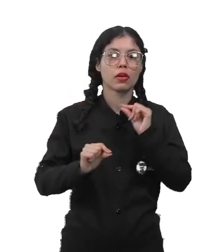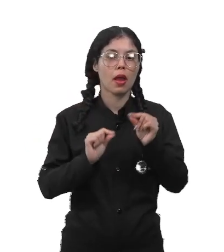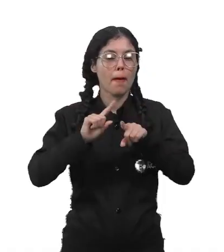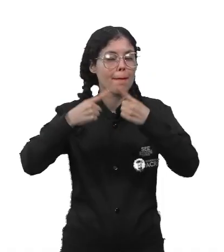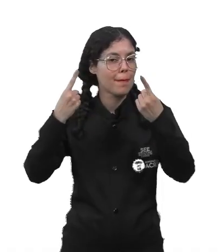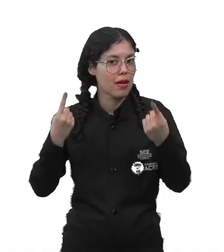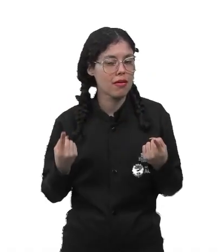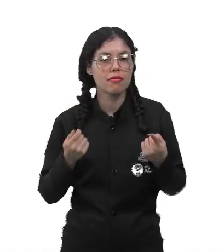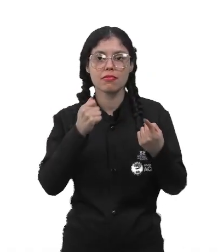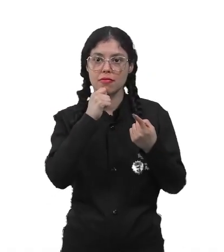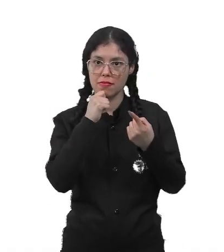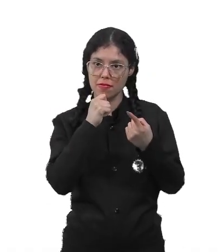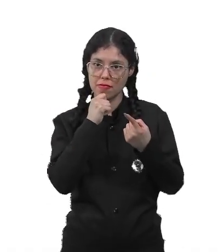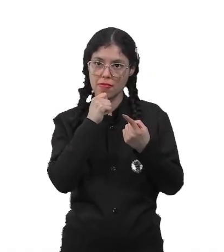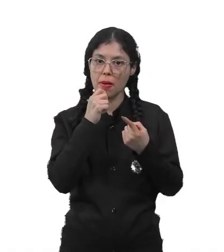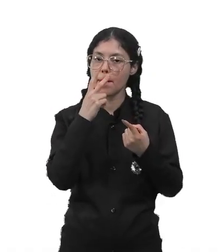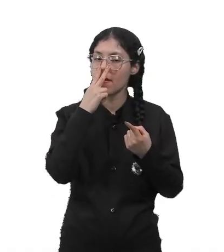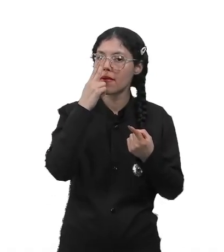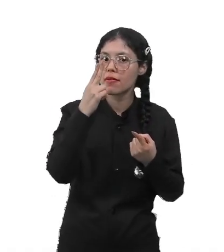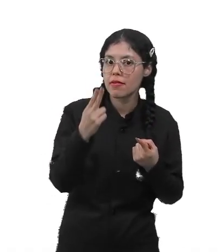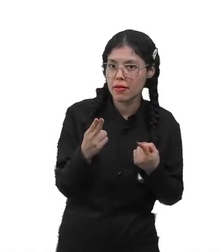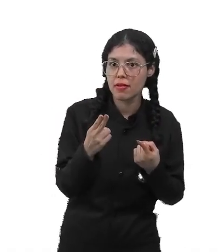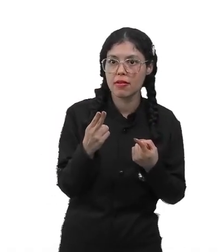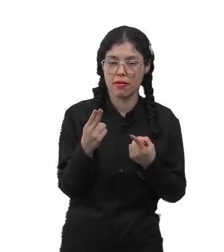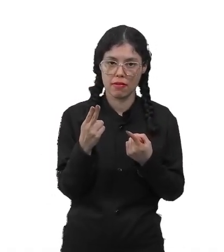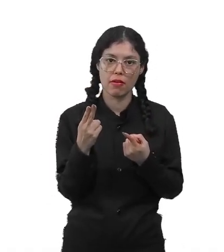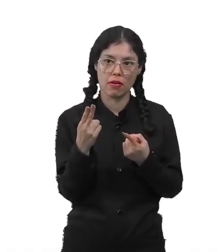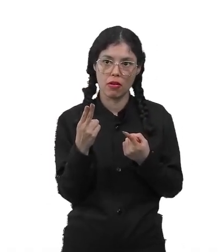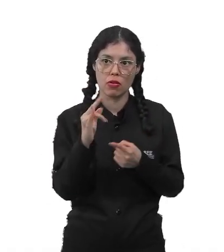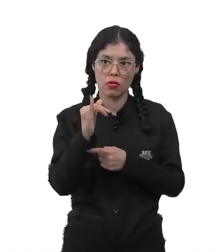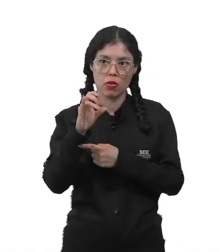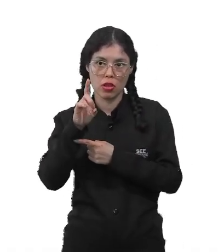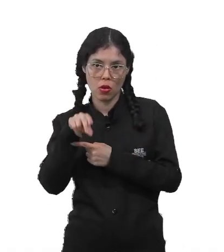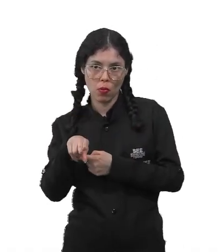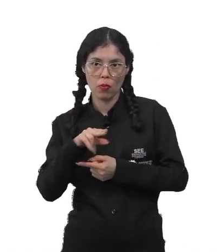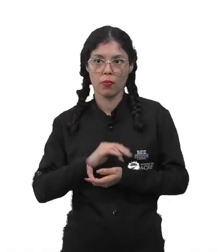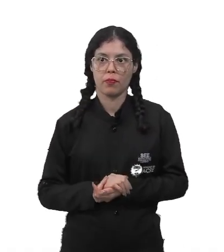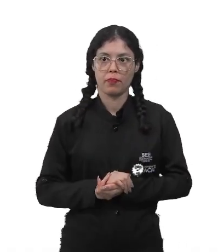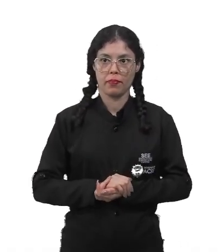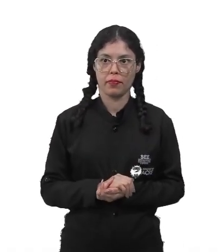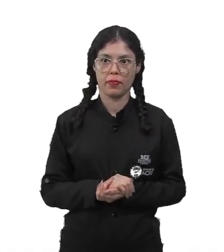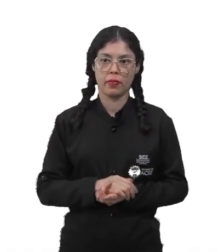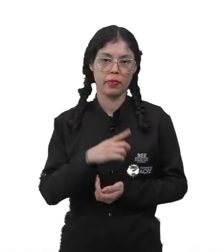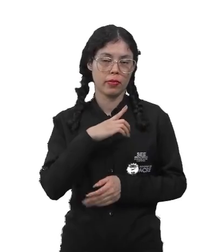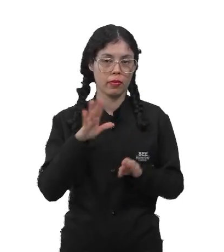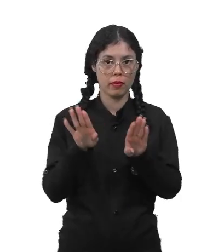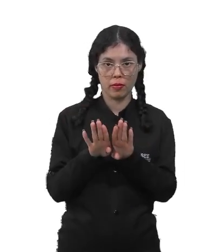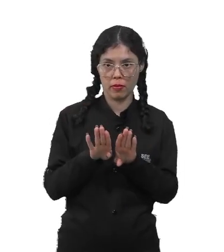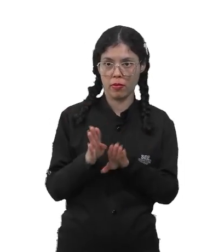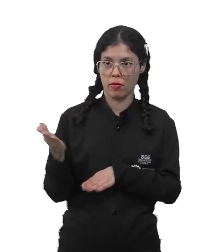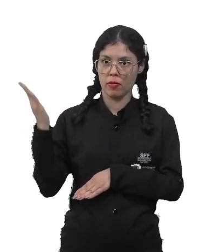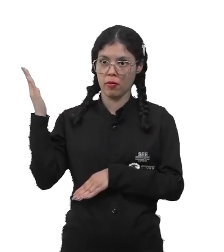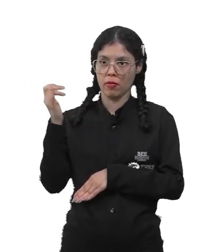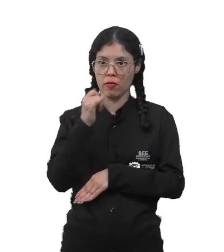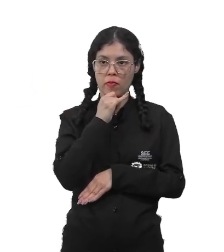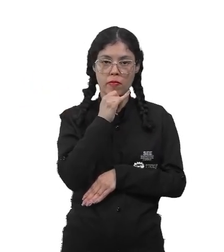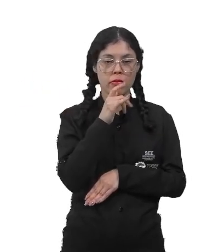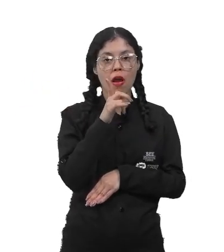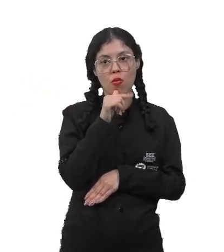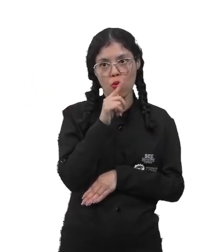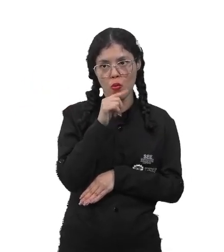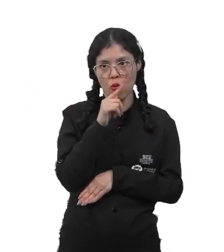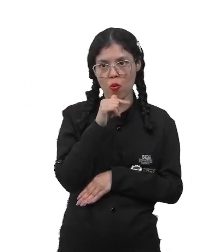não é as cargas parecidas com dos íons, tá? Temos aqui, por exemplo, a molécula de